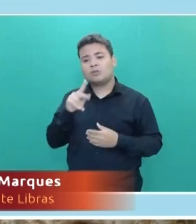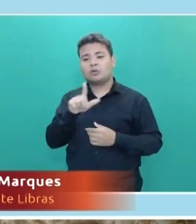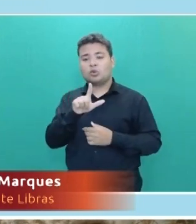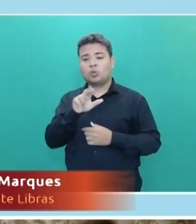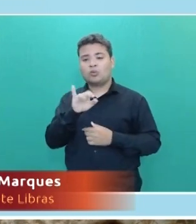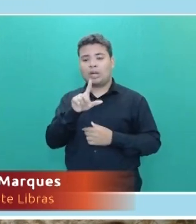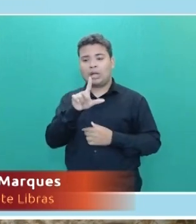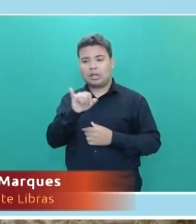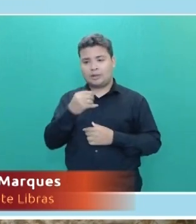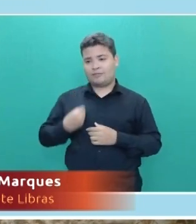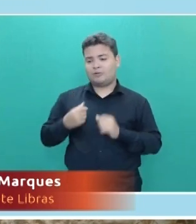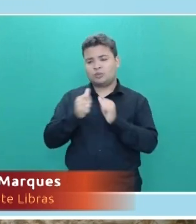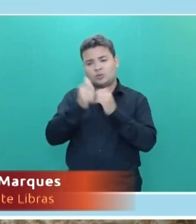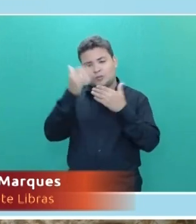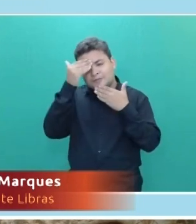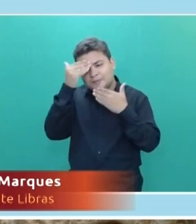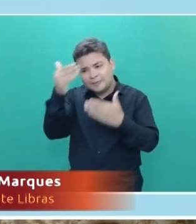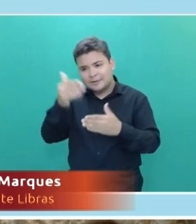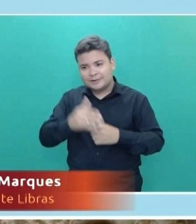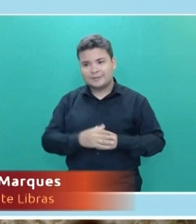presença.